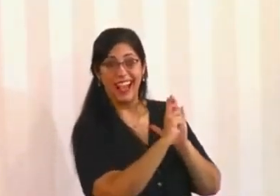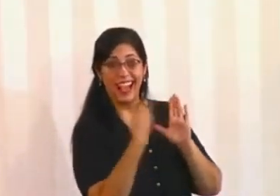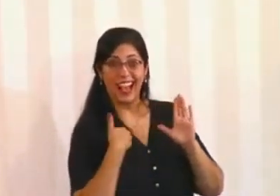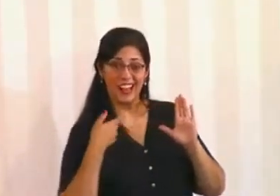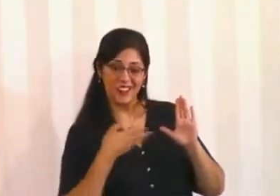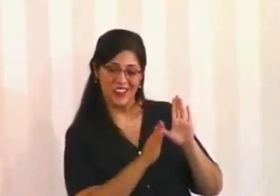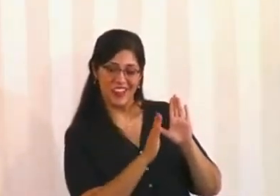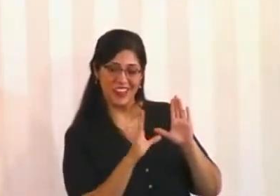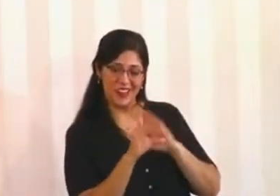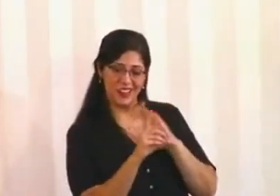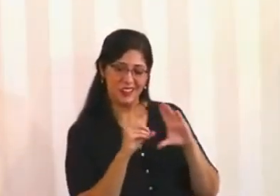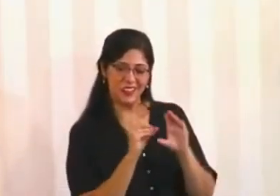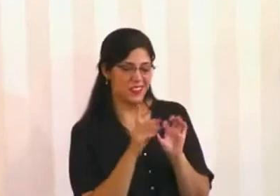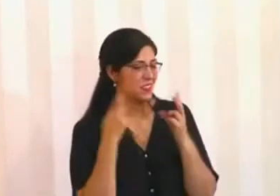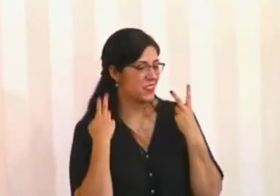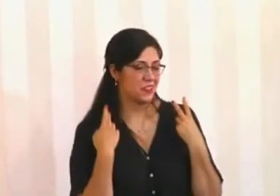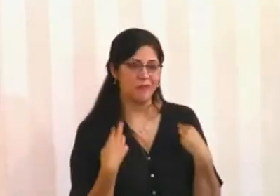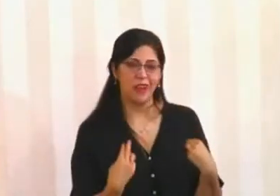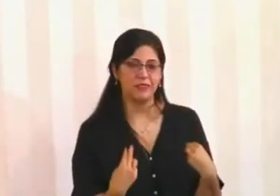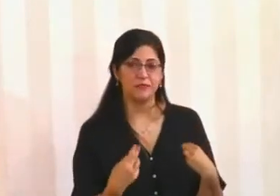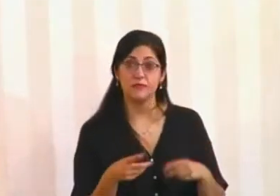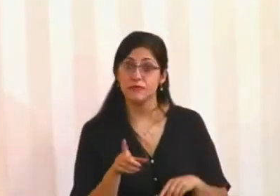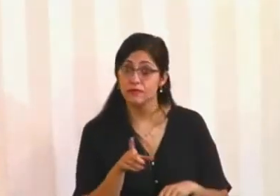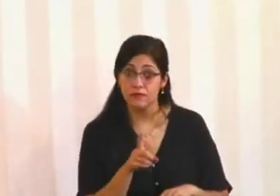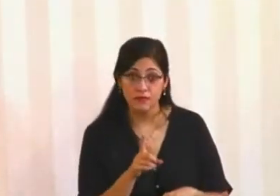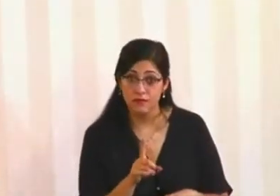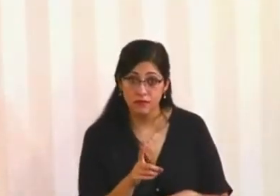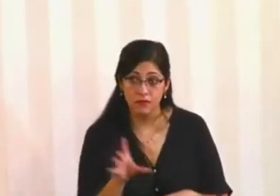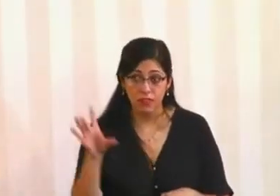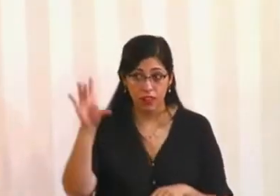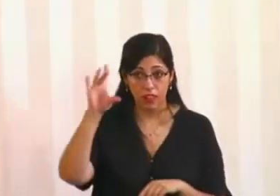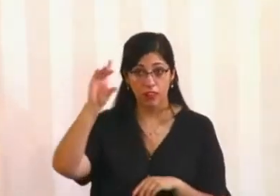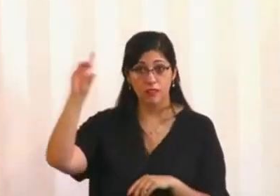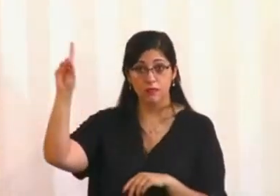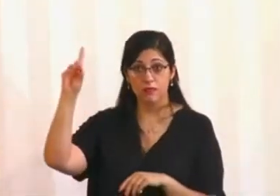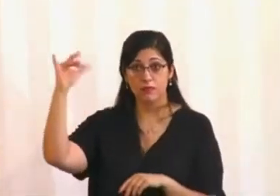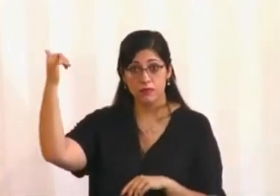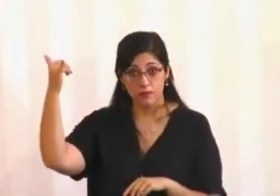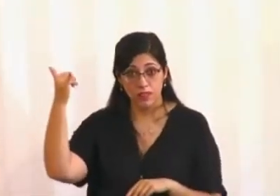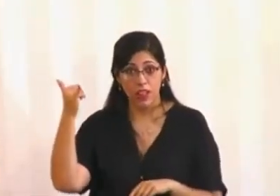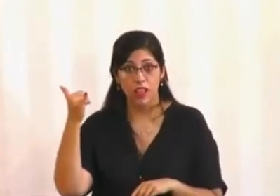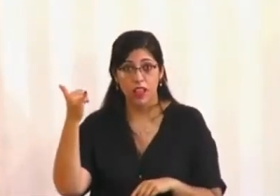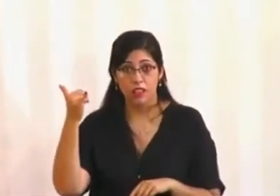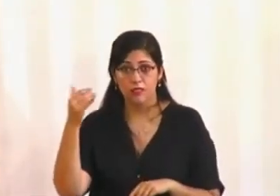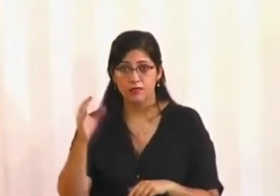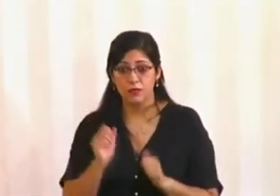perguntar o que você está fazendo aqui. Porque Ele não desistiu de você.